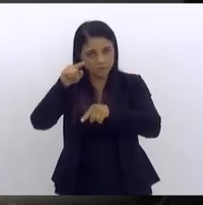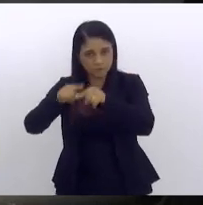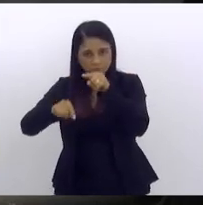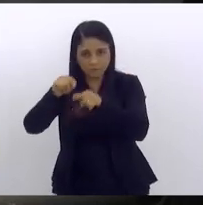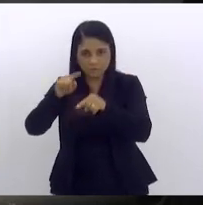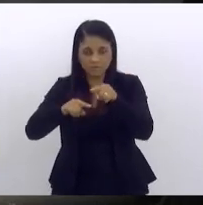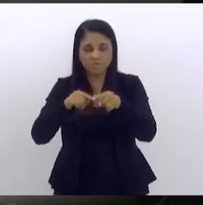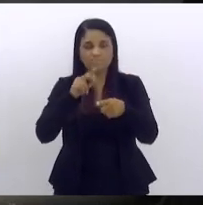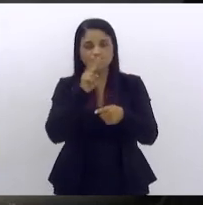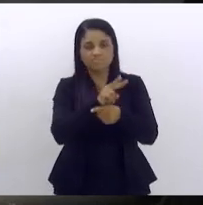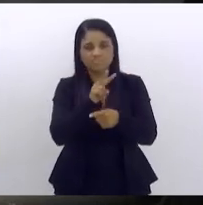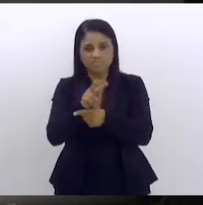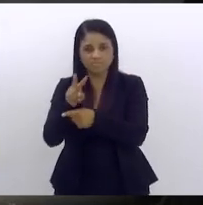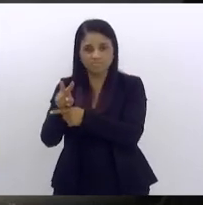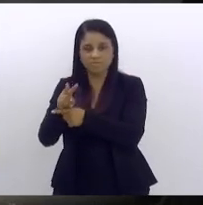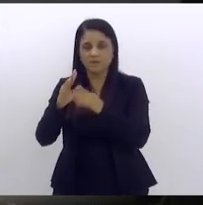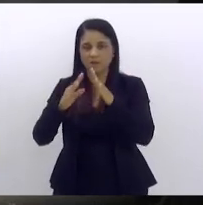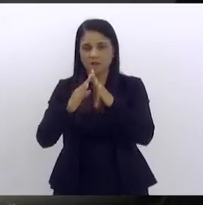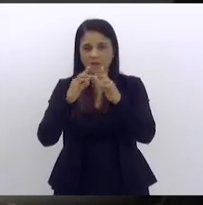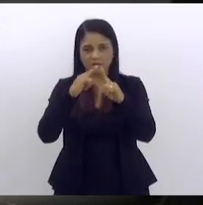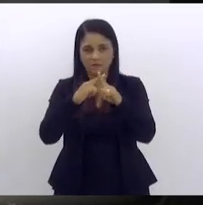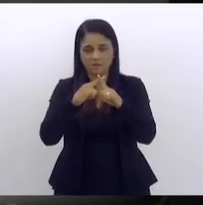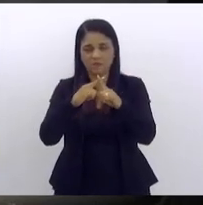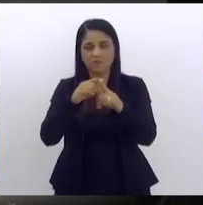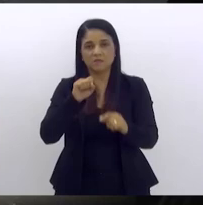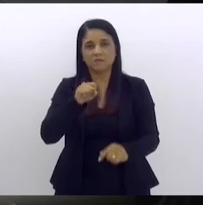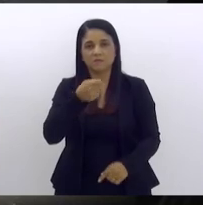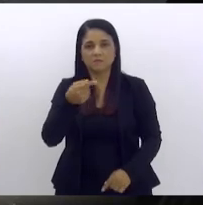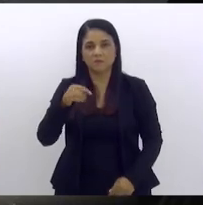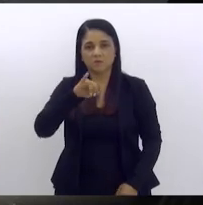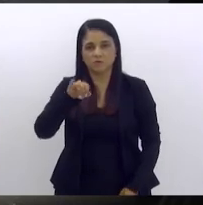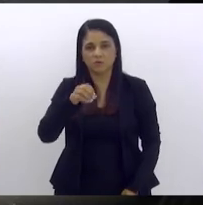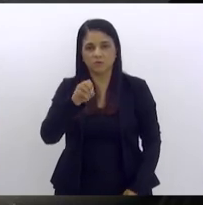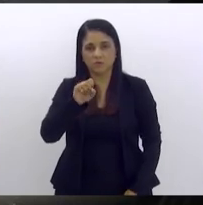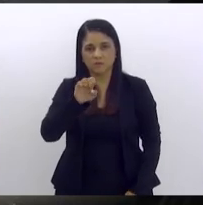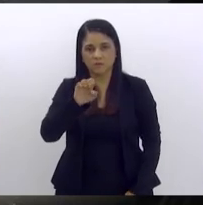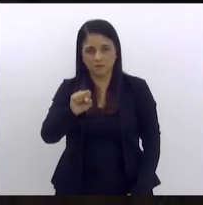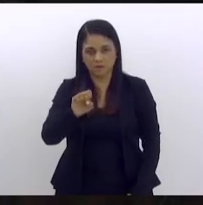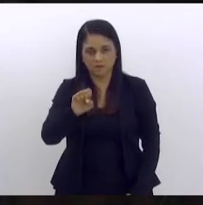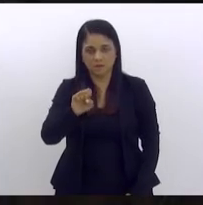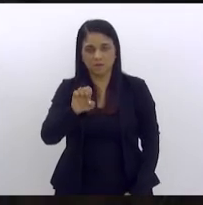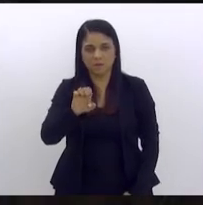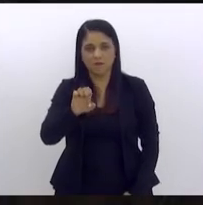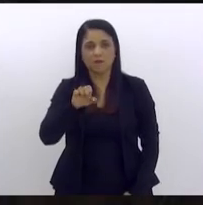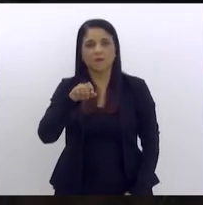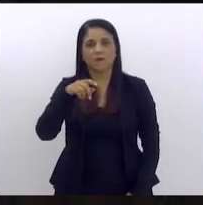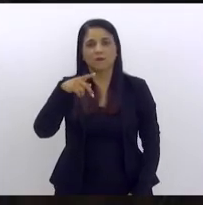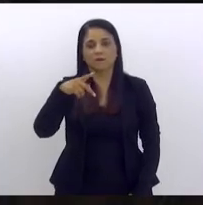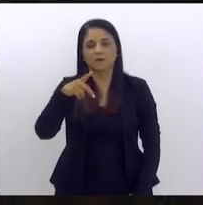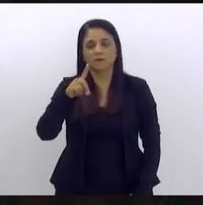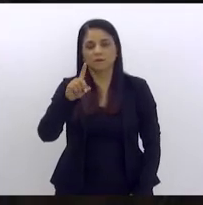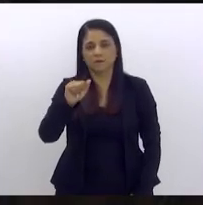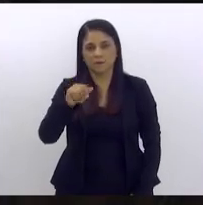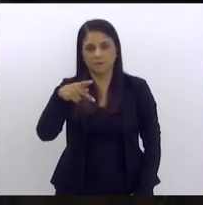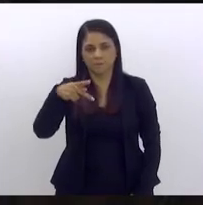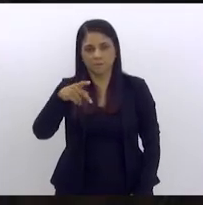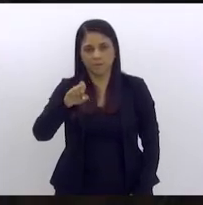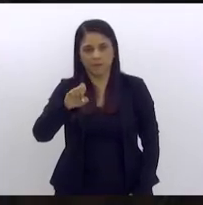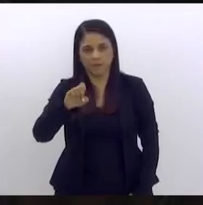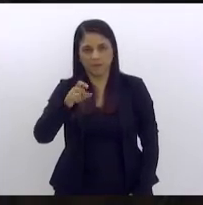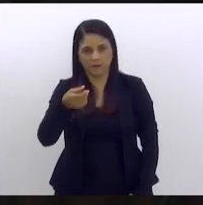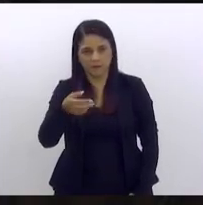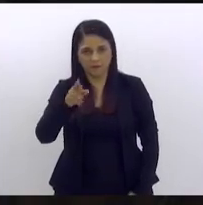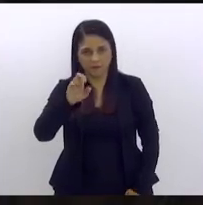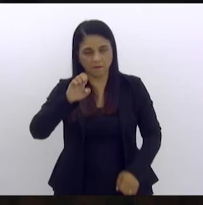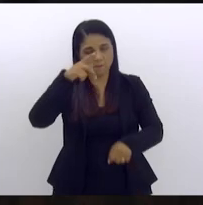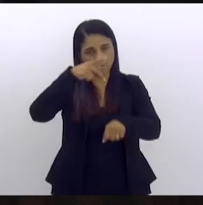de preservação a Capela São José da Pedra, situada no Mirante Imperial, na Rua Alves, número 67,